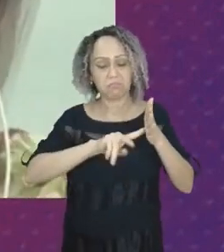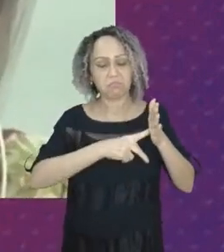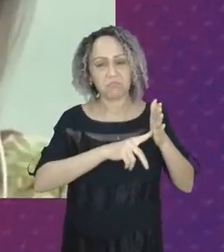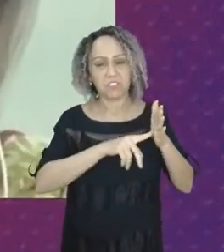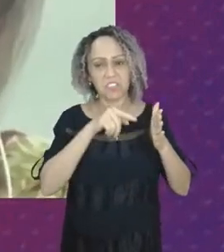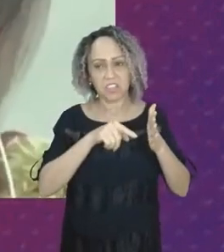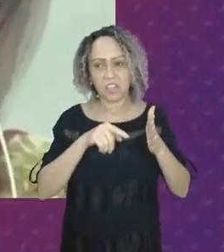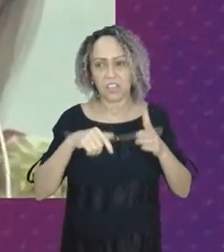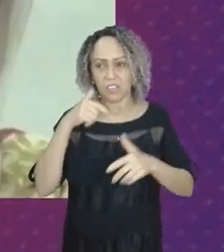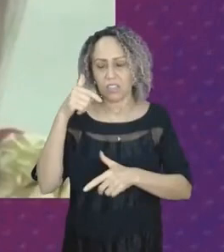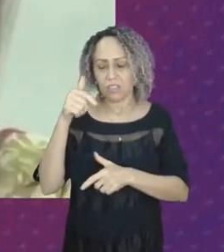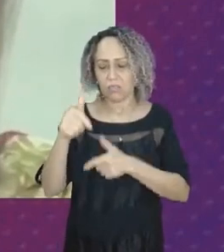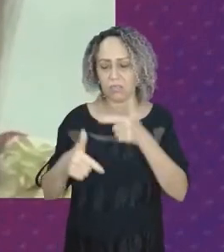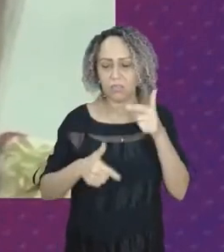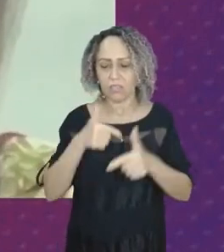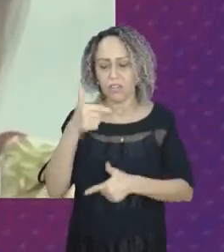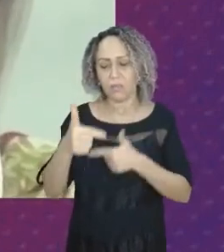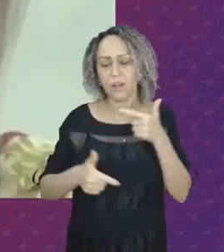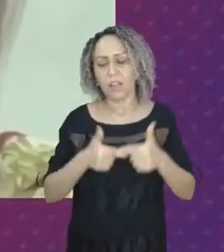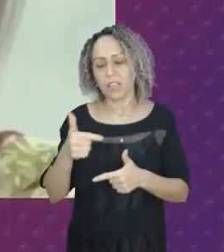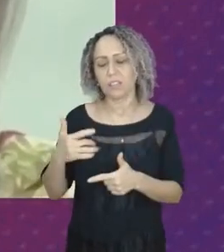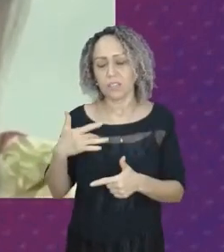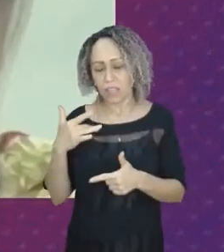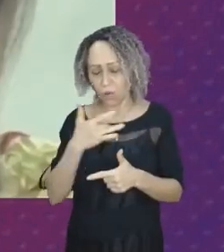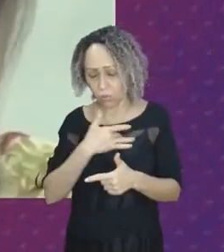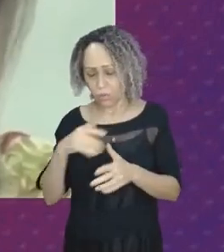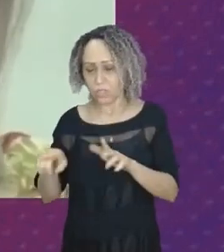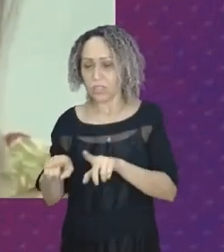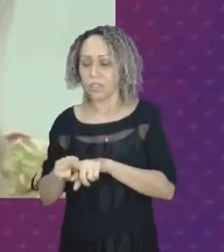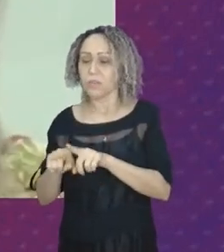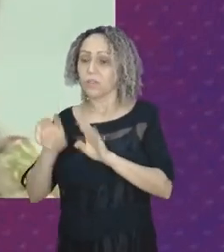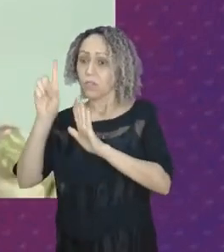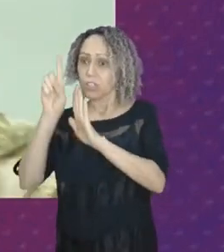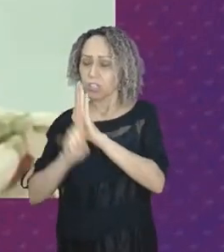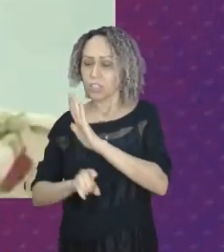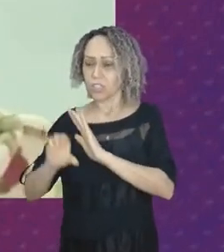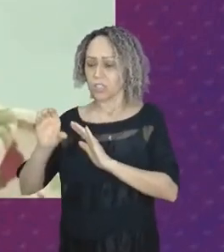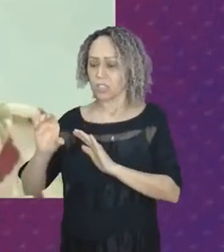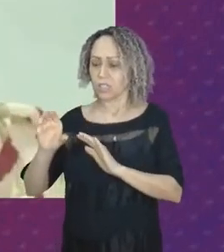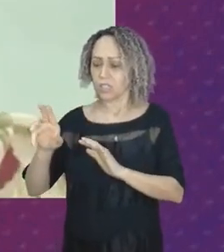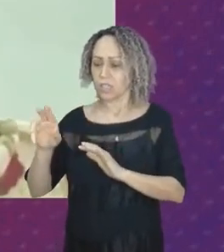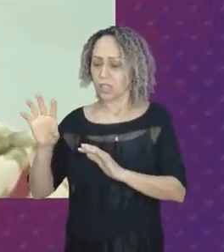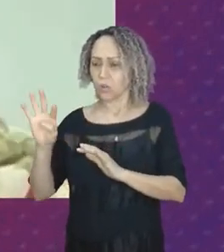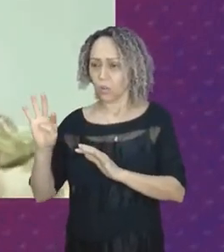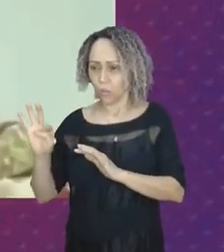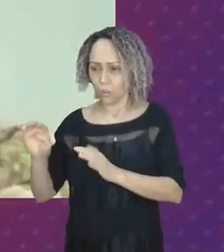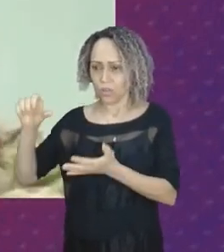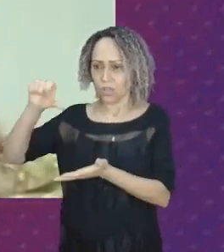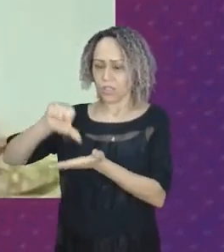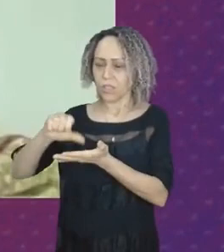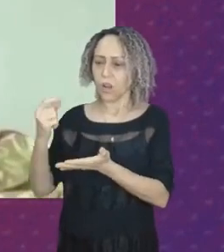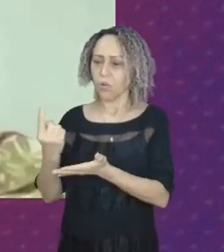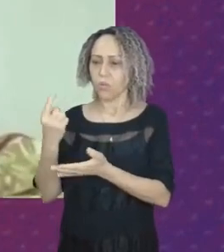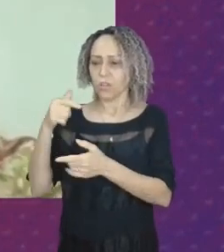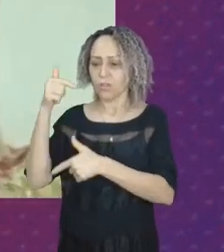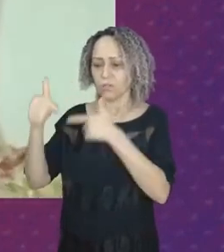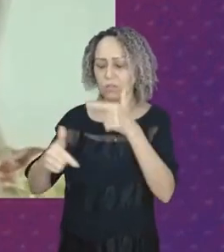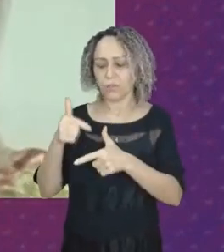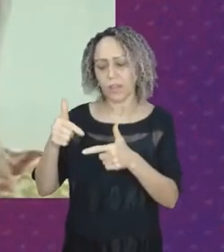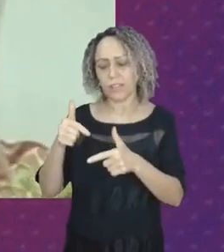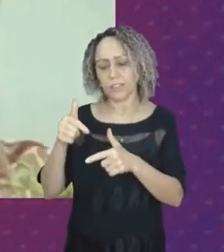também dirigente da Central Única dos Trabalhadores. Bom, neste